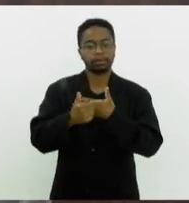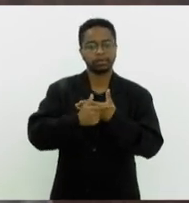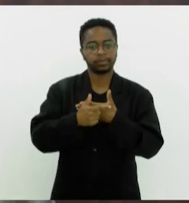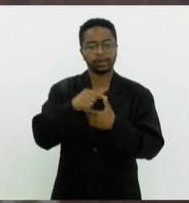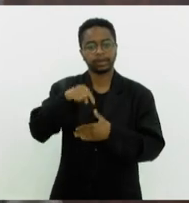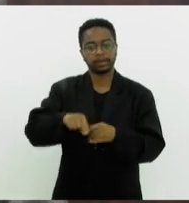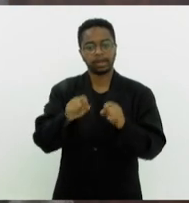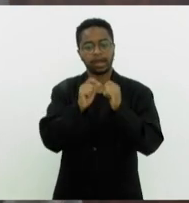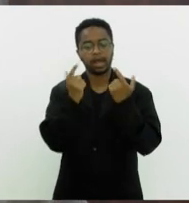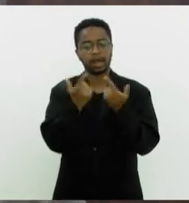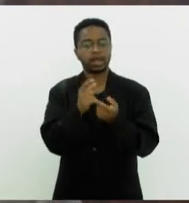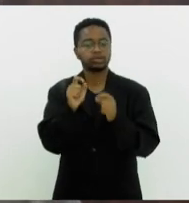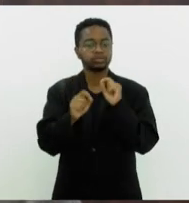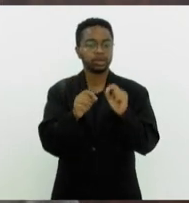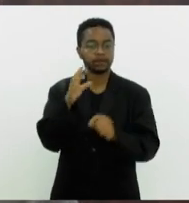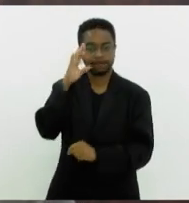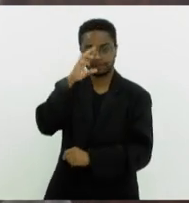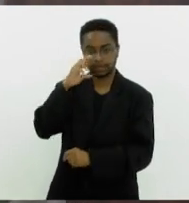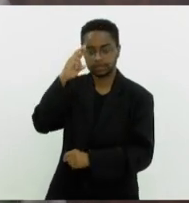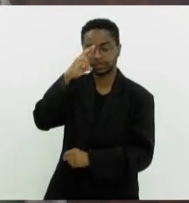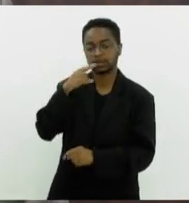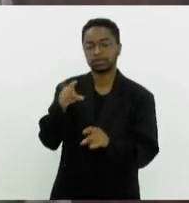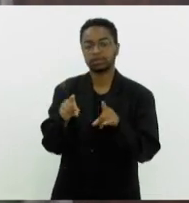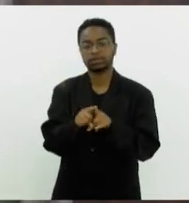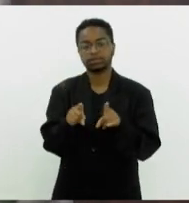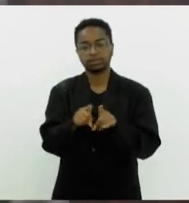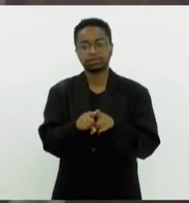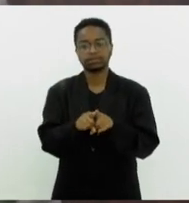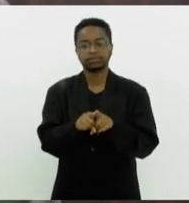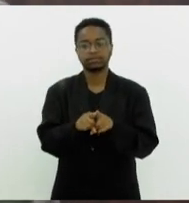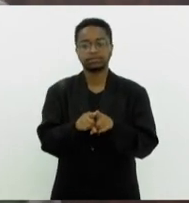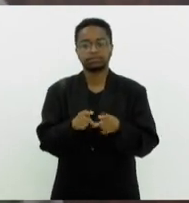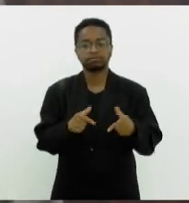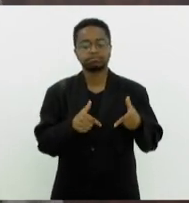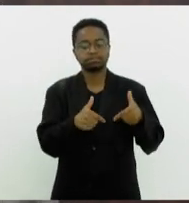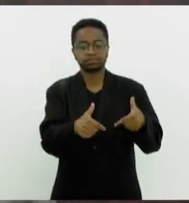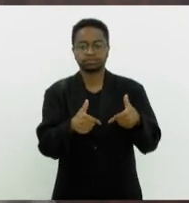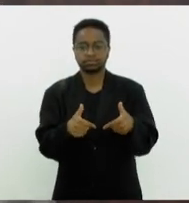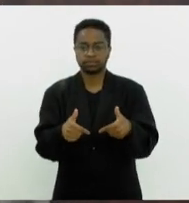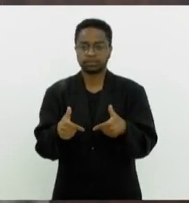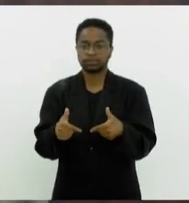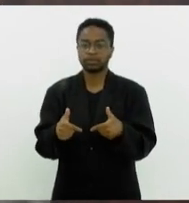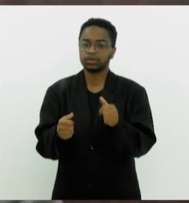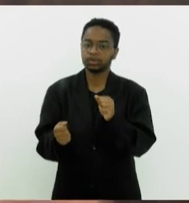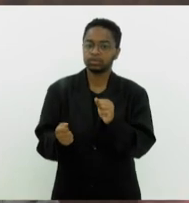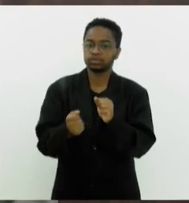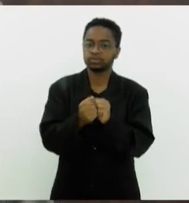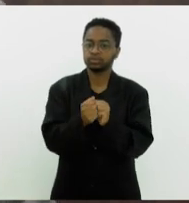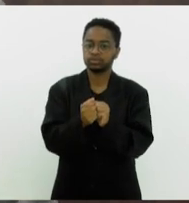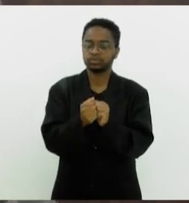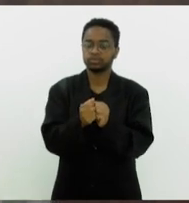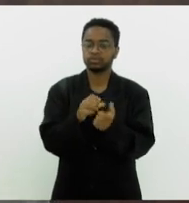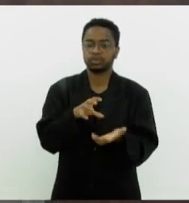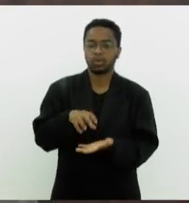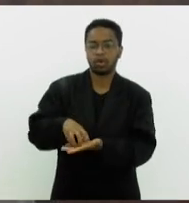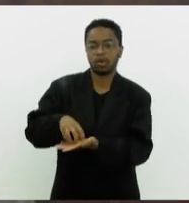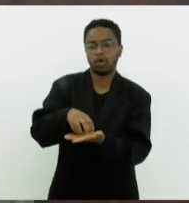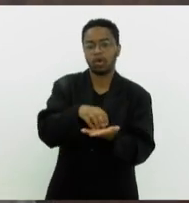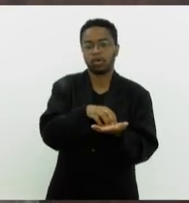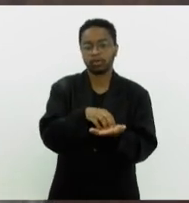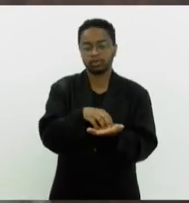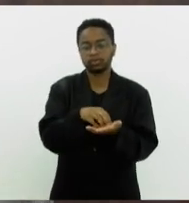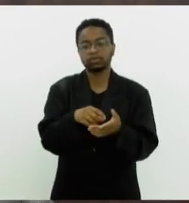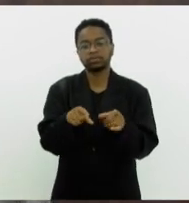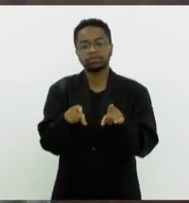é fiscalizar, que é estar fazendo ações juntamente com os órgãos, os